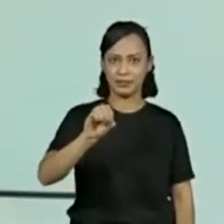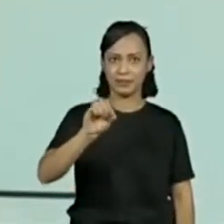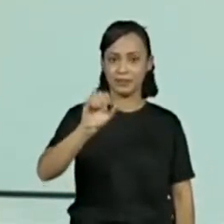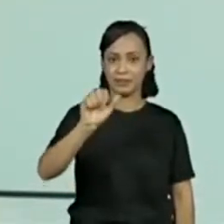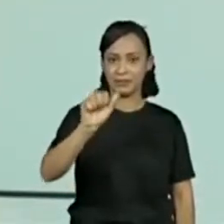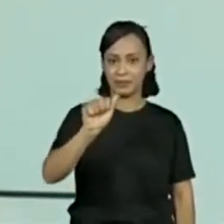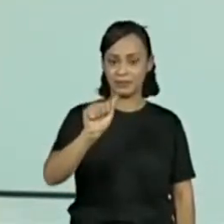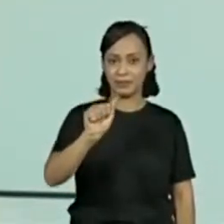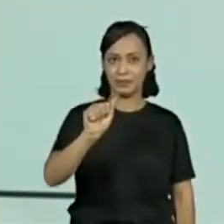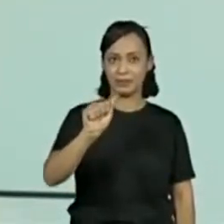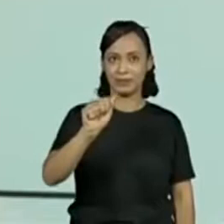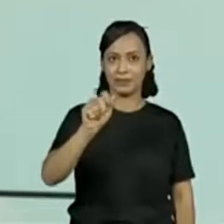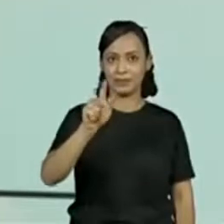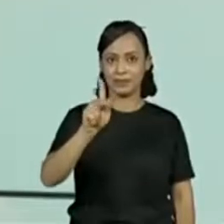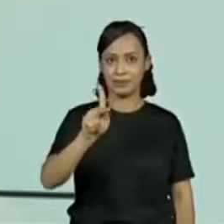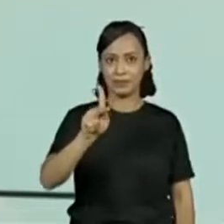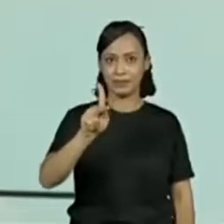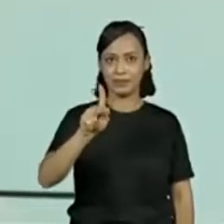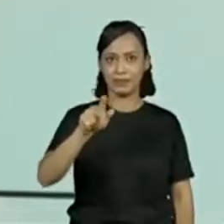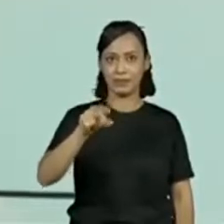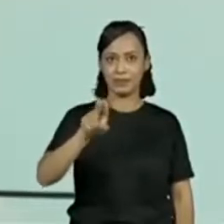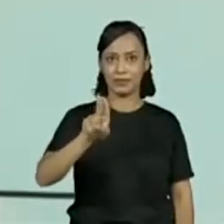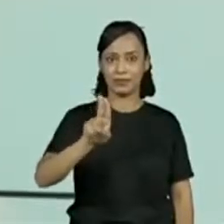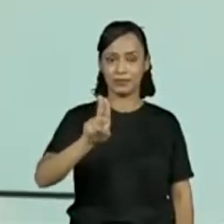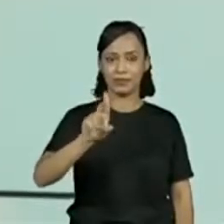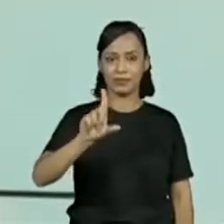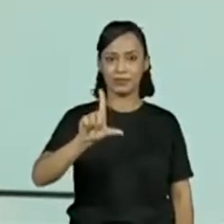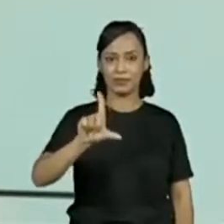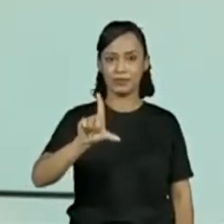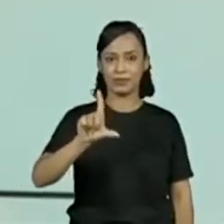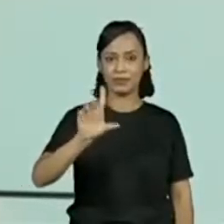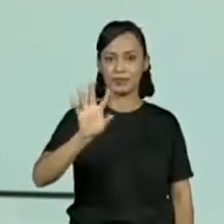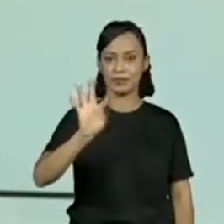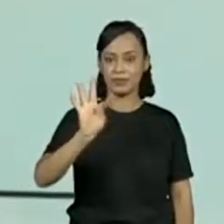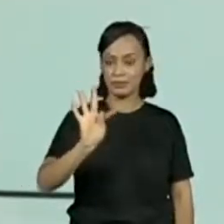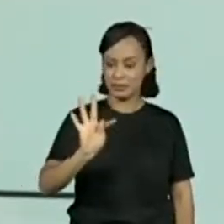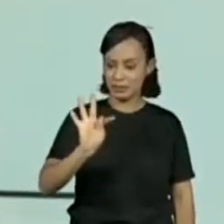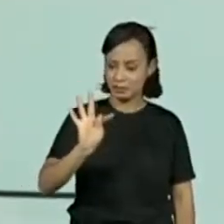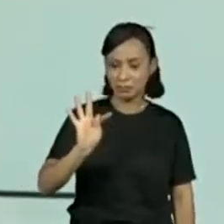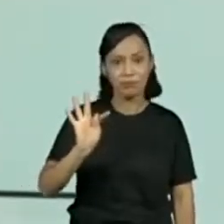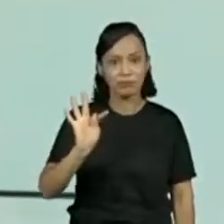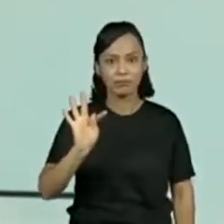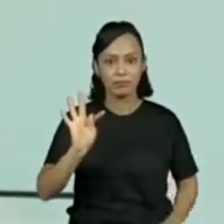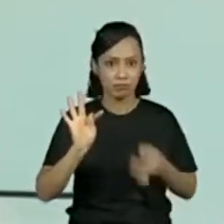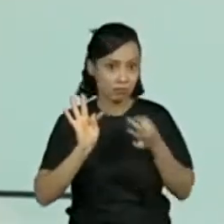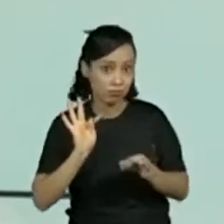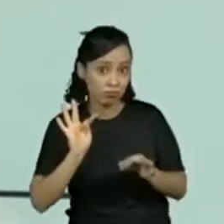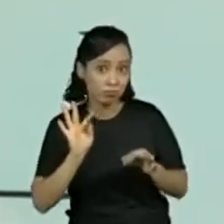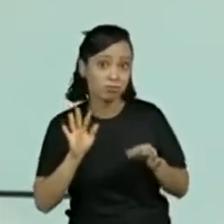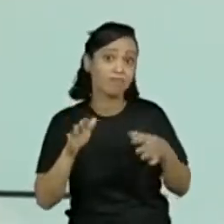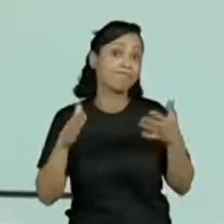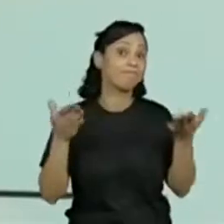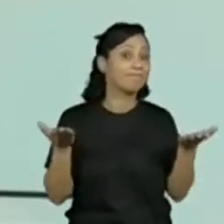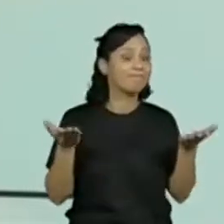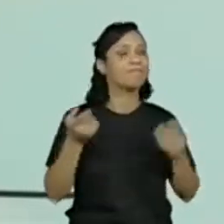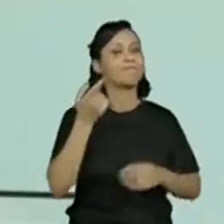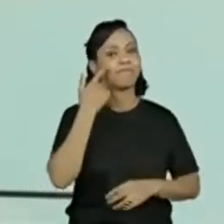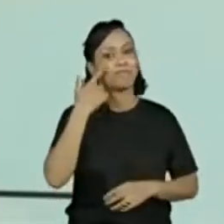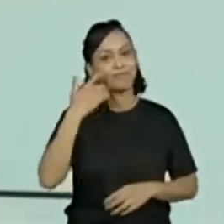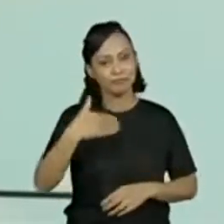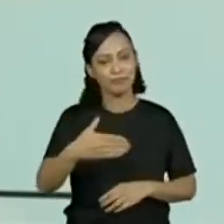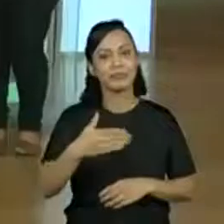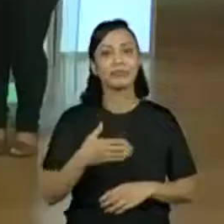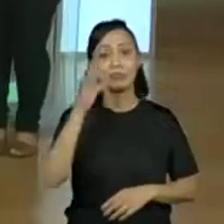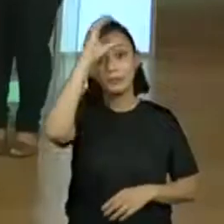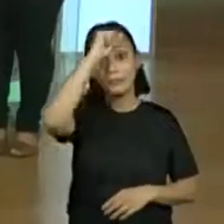Virador a paule Paulista ótimo lá né